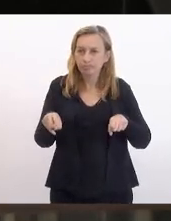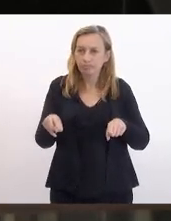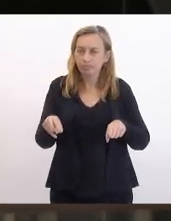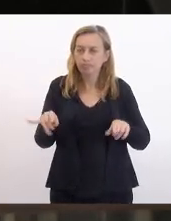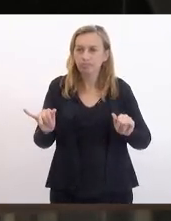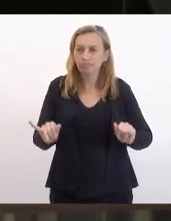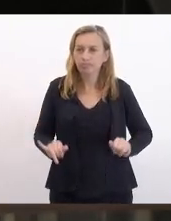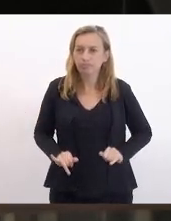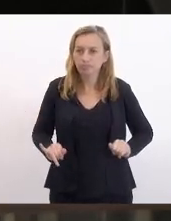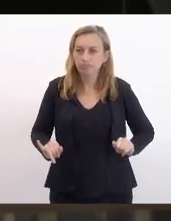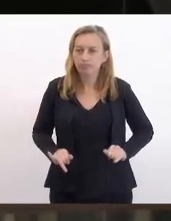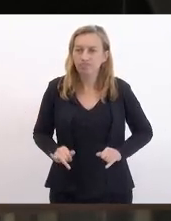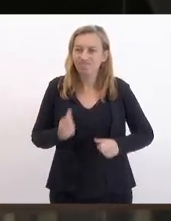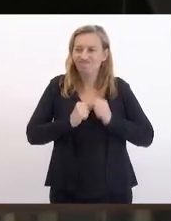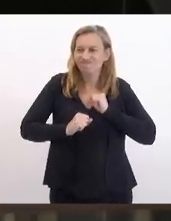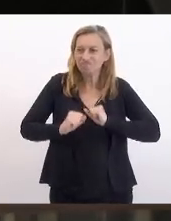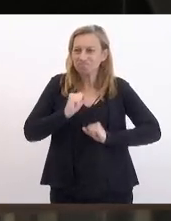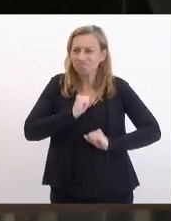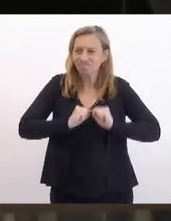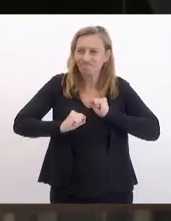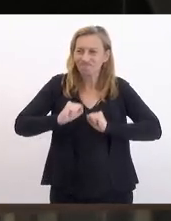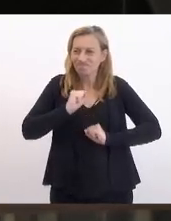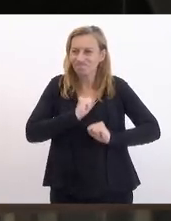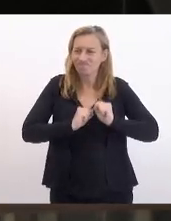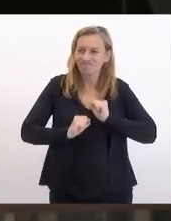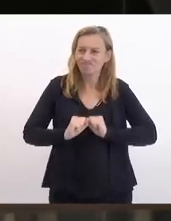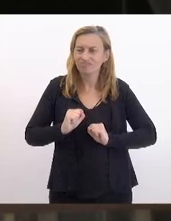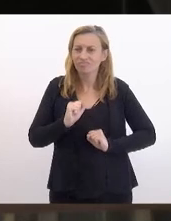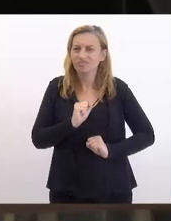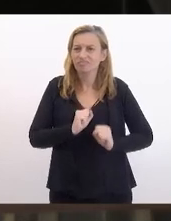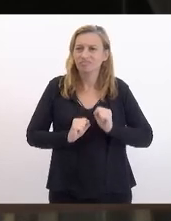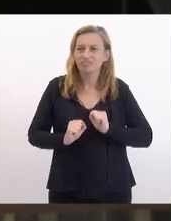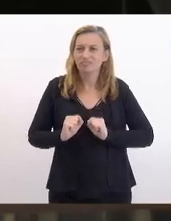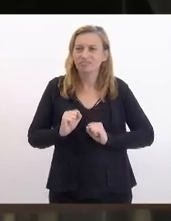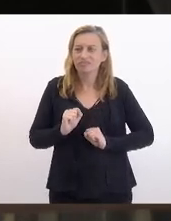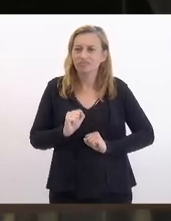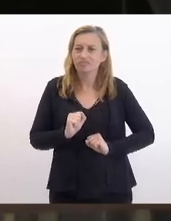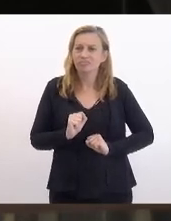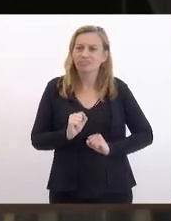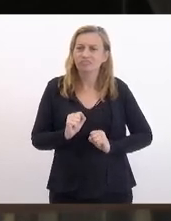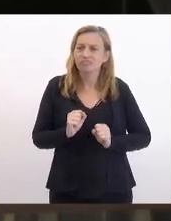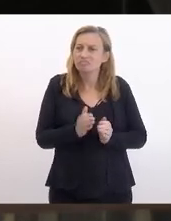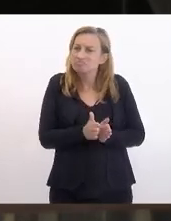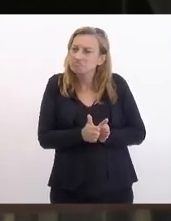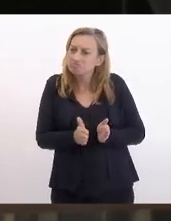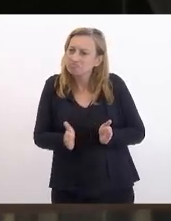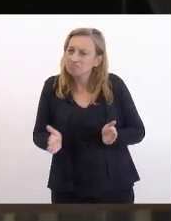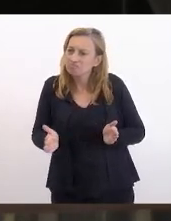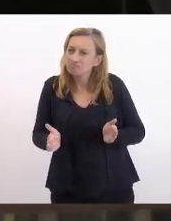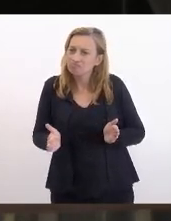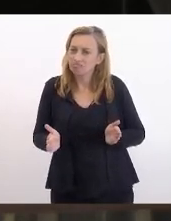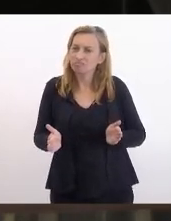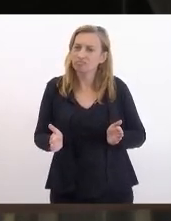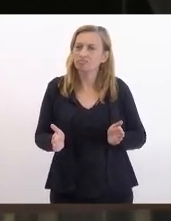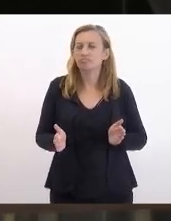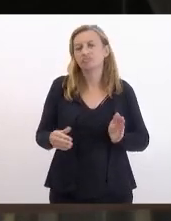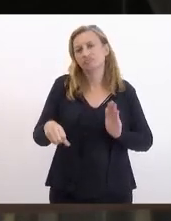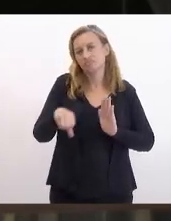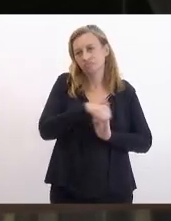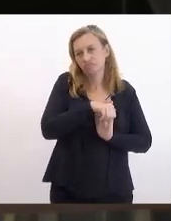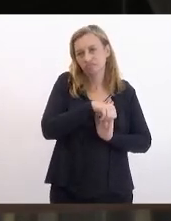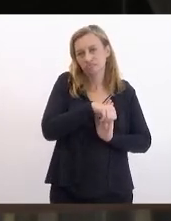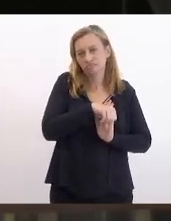sofrido a angústia de ter passado pelo crivo de um processo-crime tá criminal